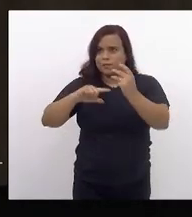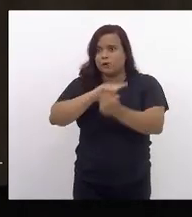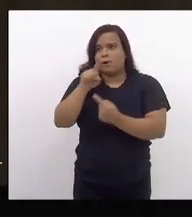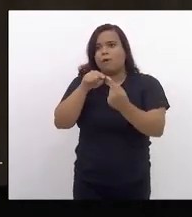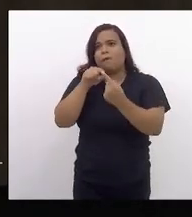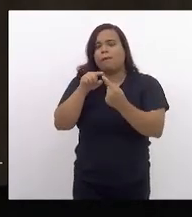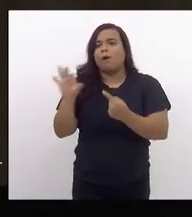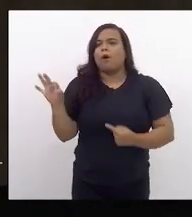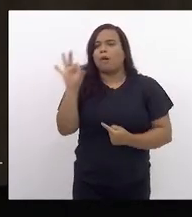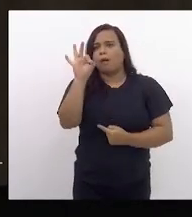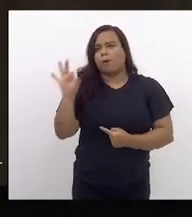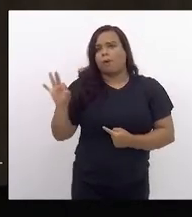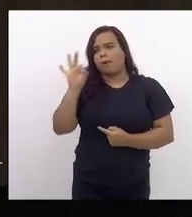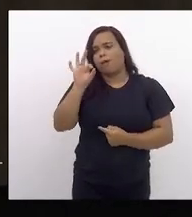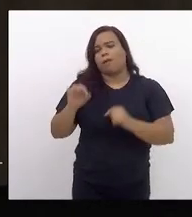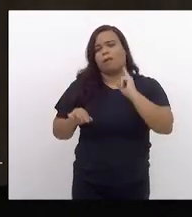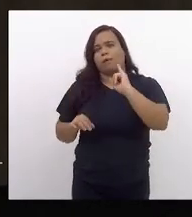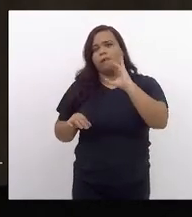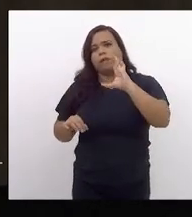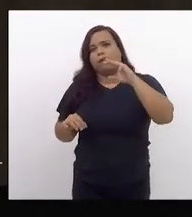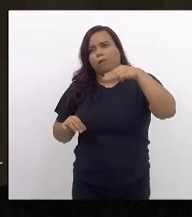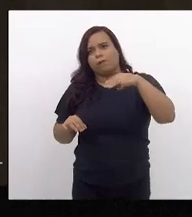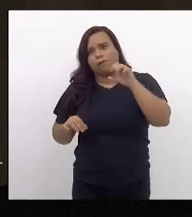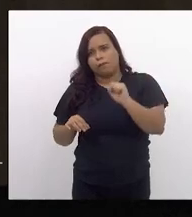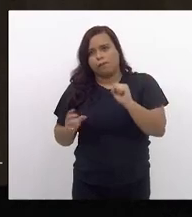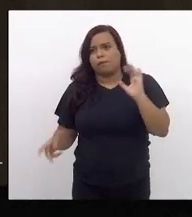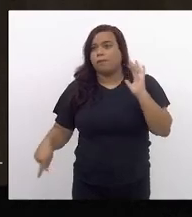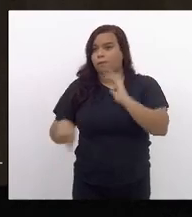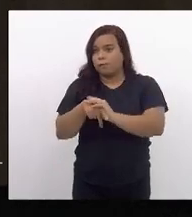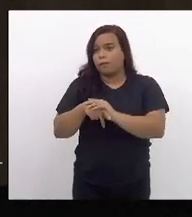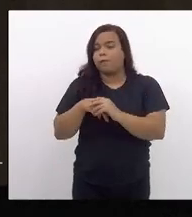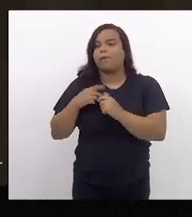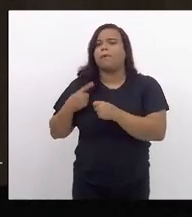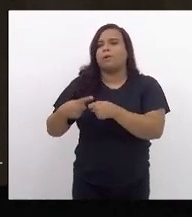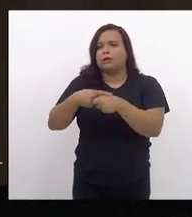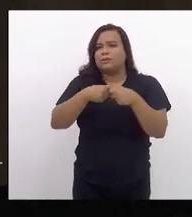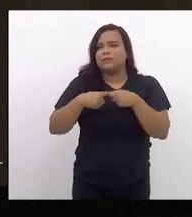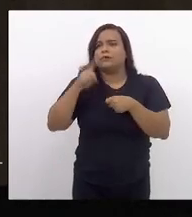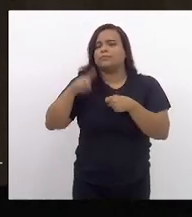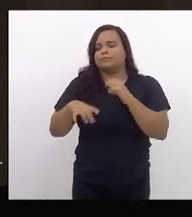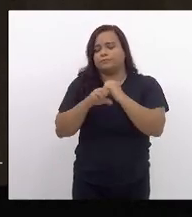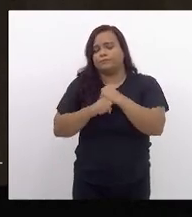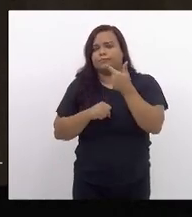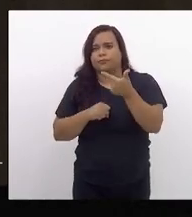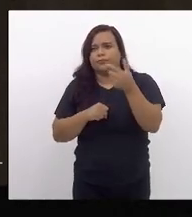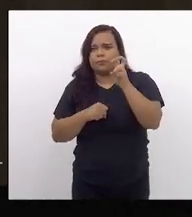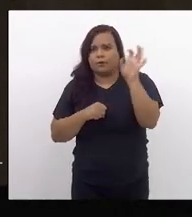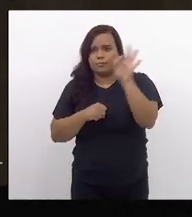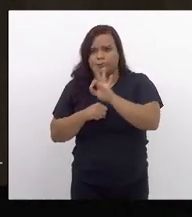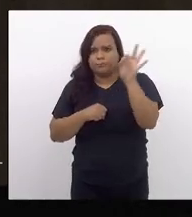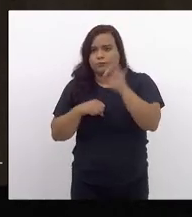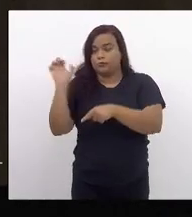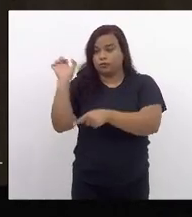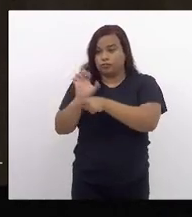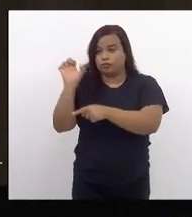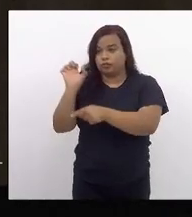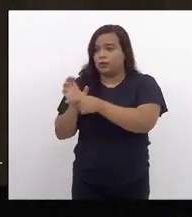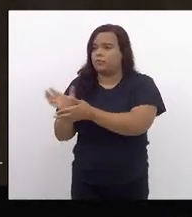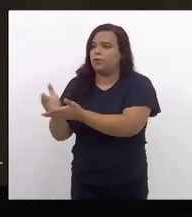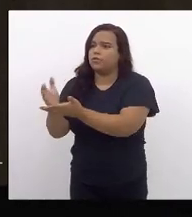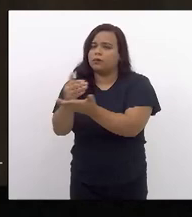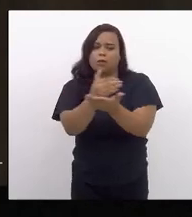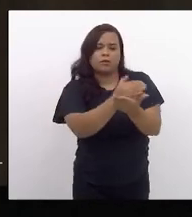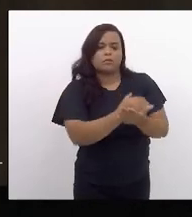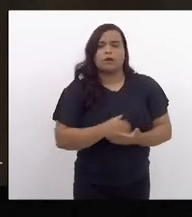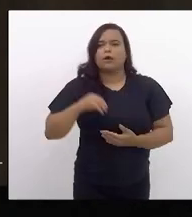cota parte do ICMS que cabe aos municípios, 25% do que o Estado arrecada de ICMS é repassado